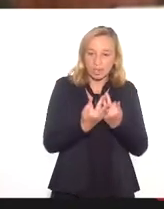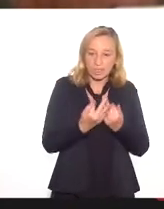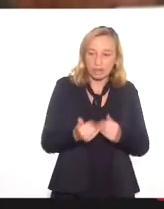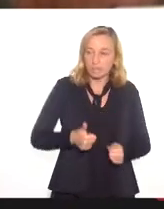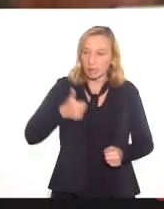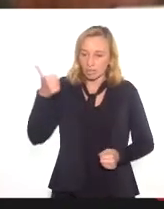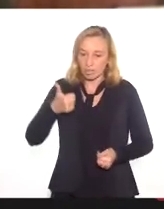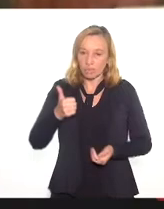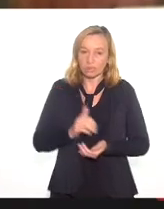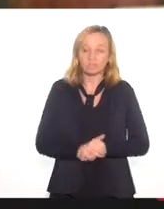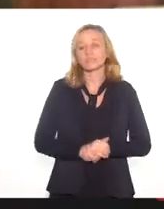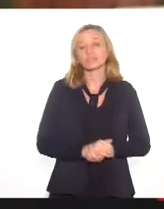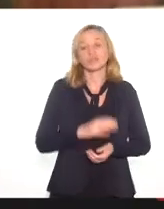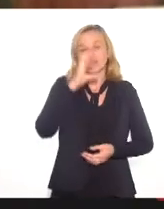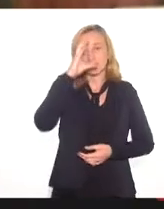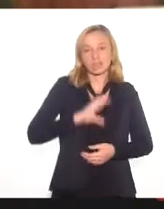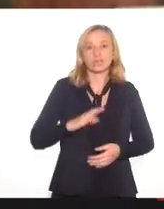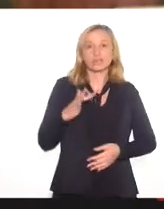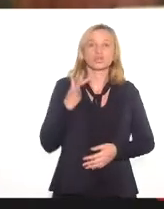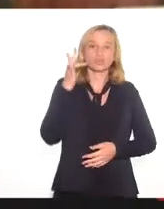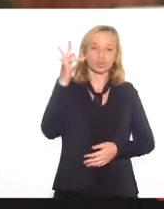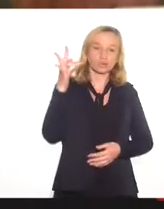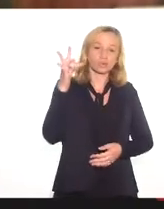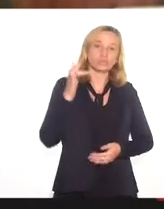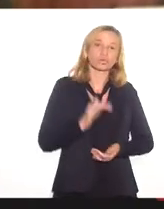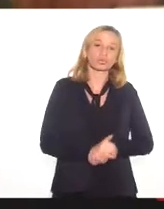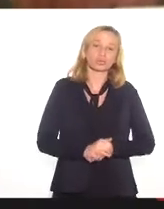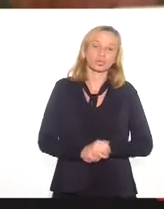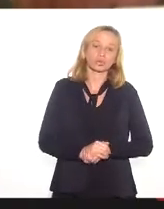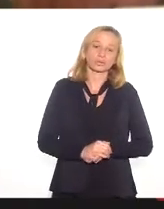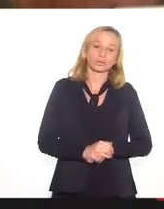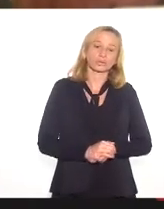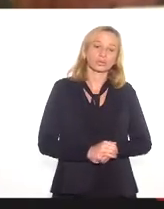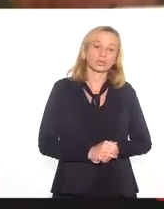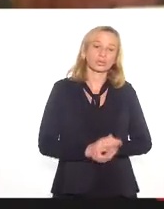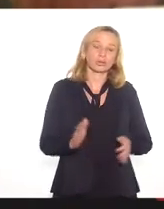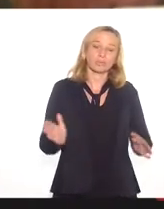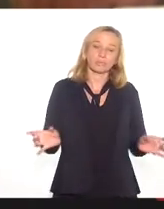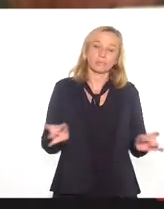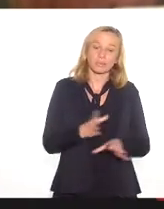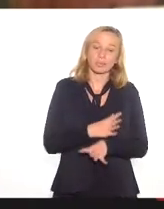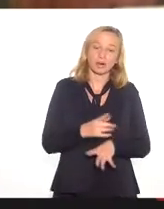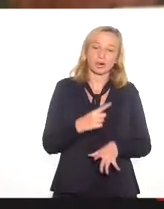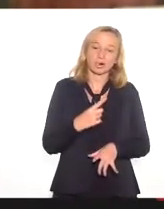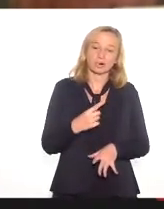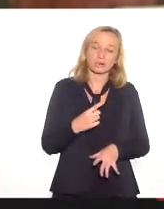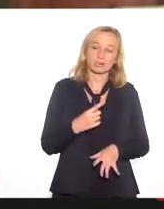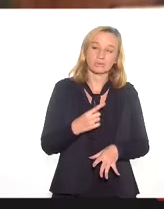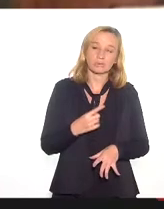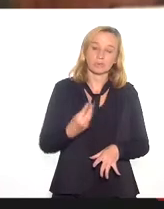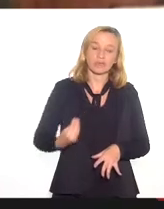cidadãos futuros, cidadãos adultos mais bem preparados. E,